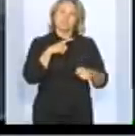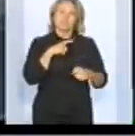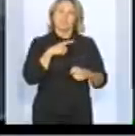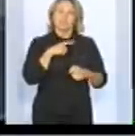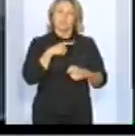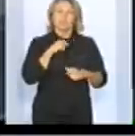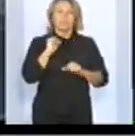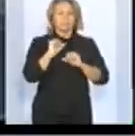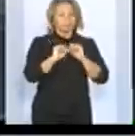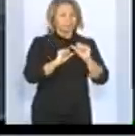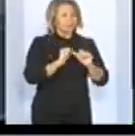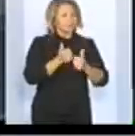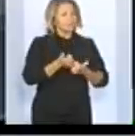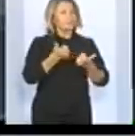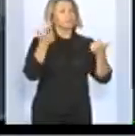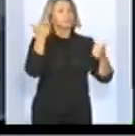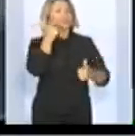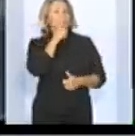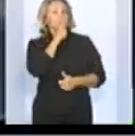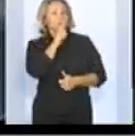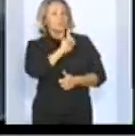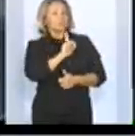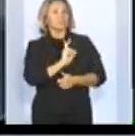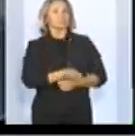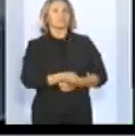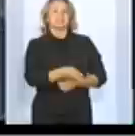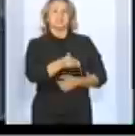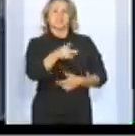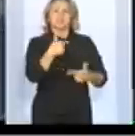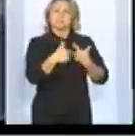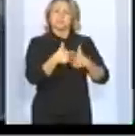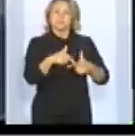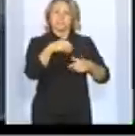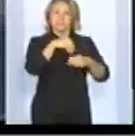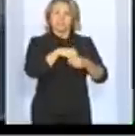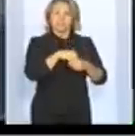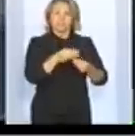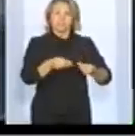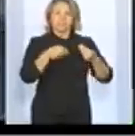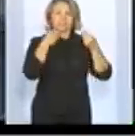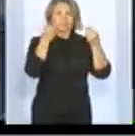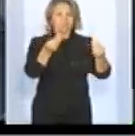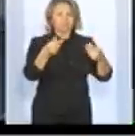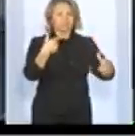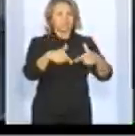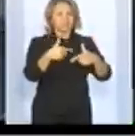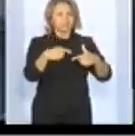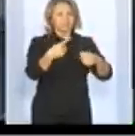rentabilidade para poder continuar atuando e ofertando o produto para a periferia,